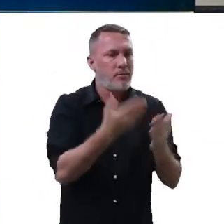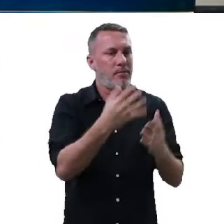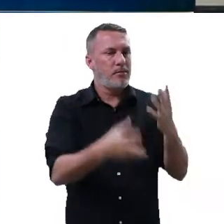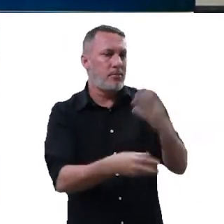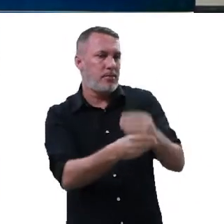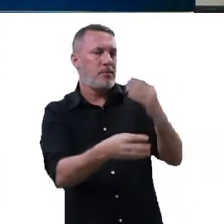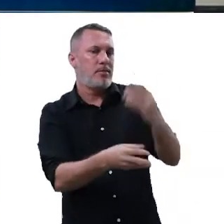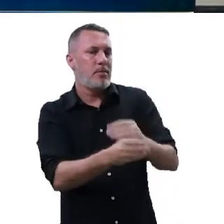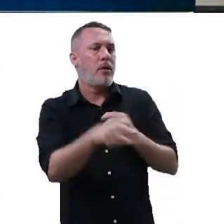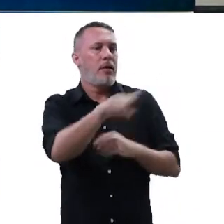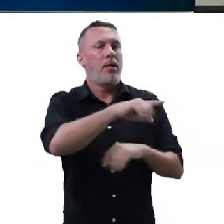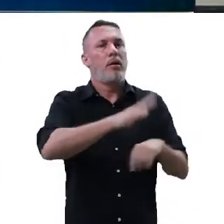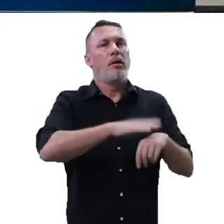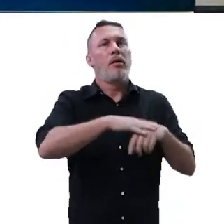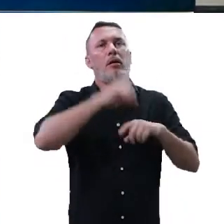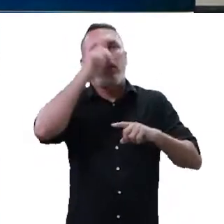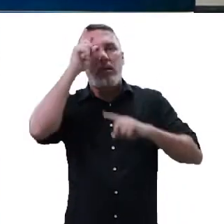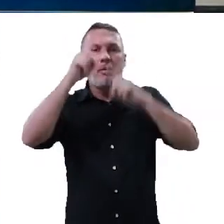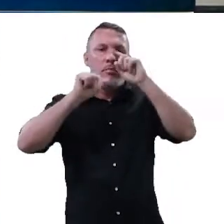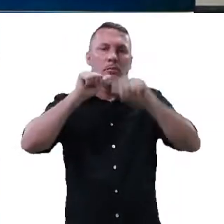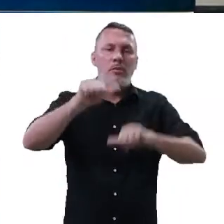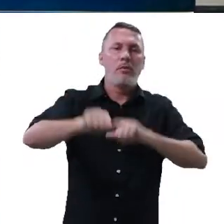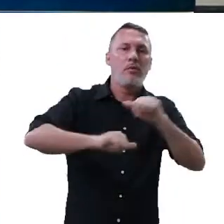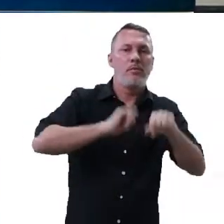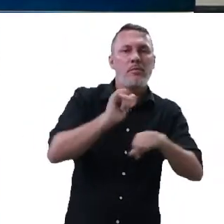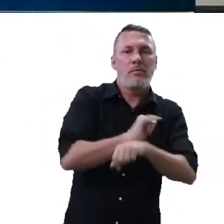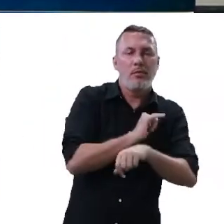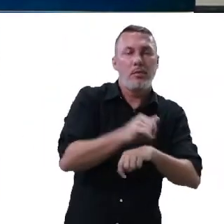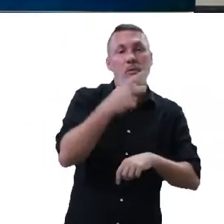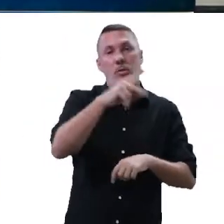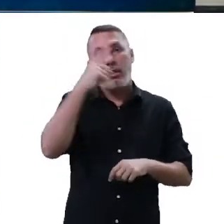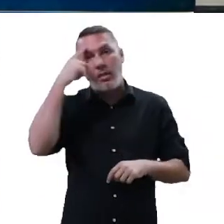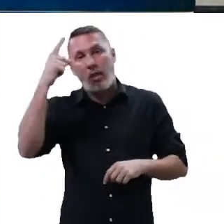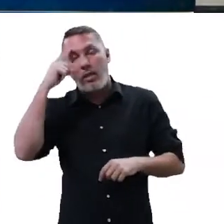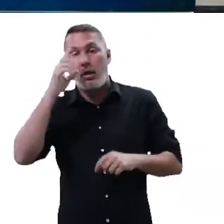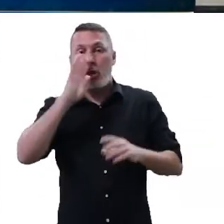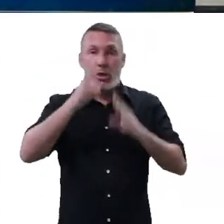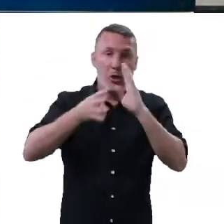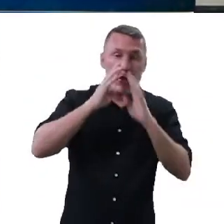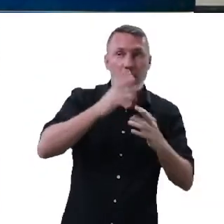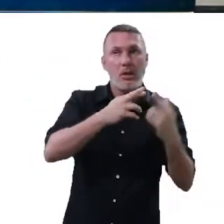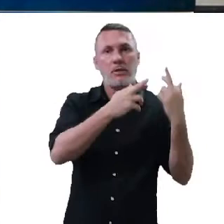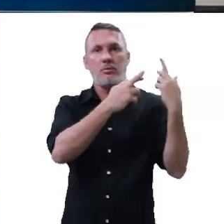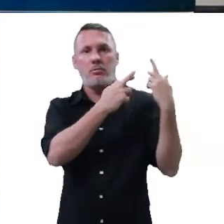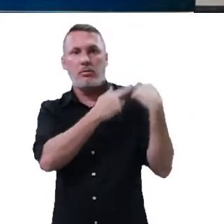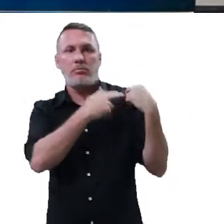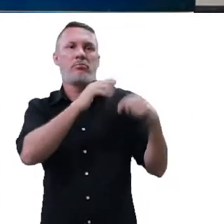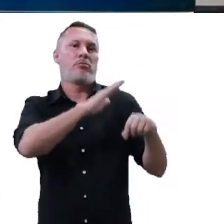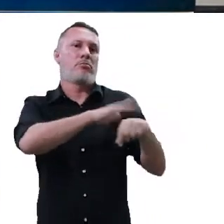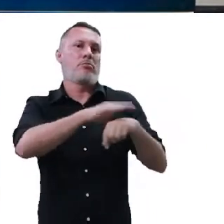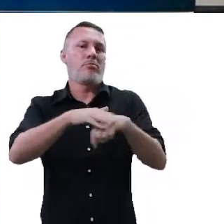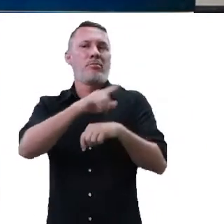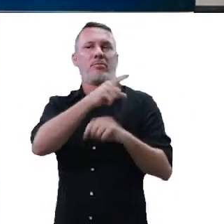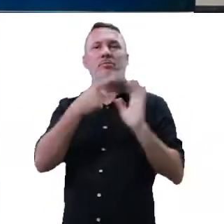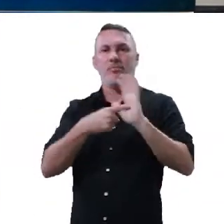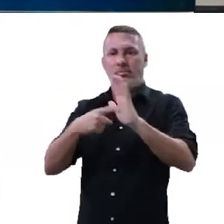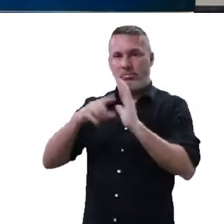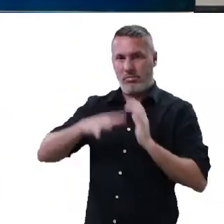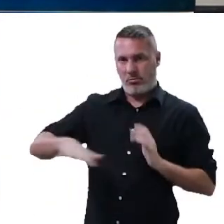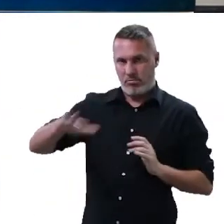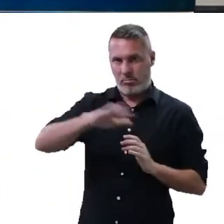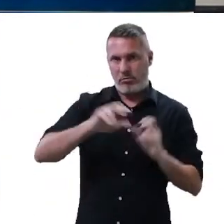por si só, consiga construir as ideias, seja crítica e responsável pelo conhecimento que ela